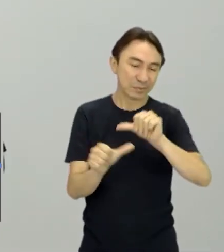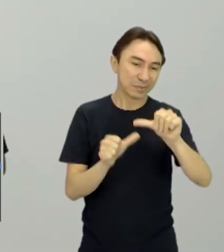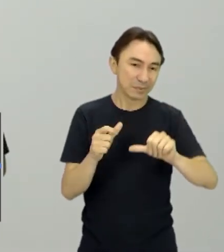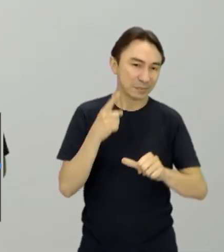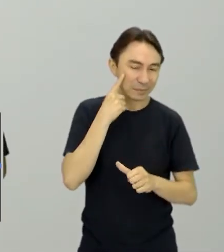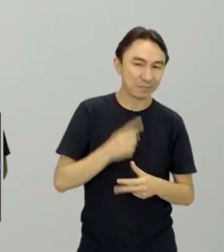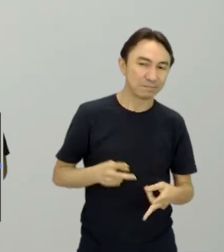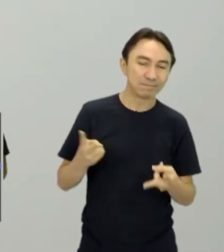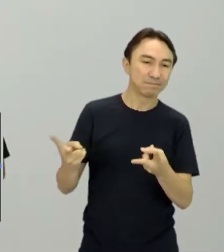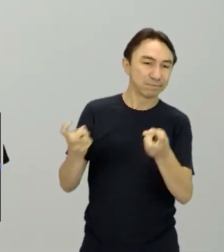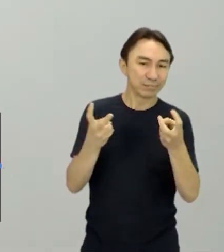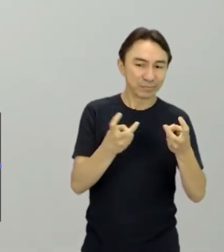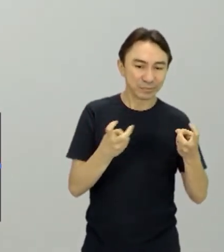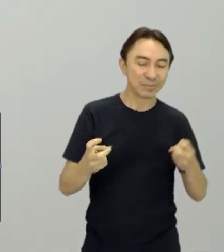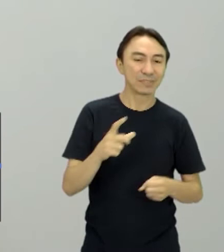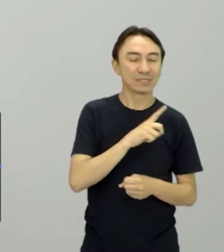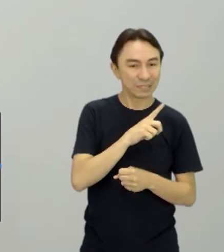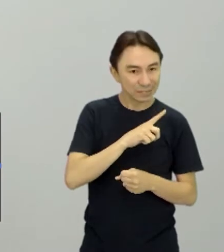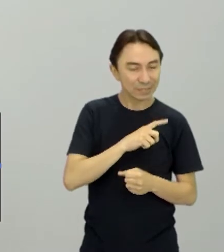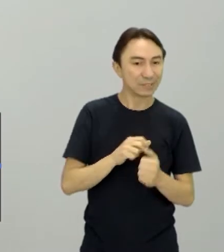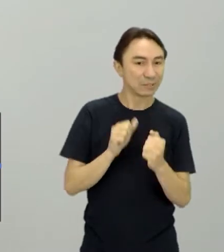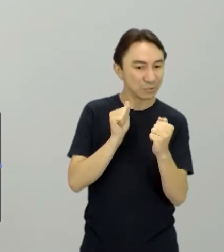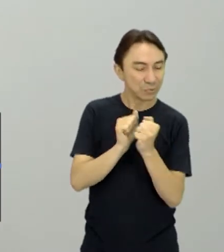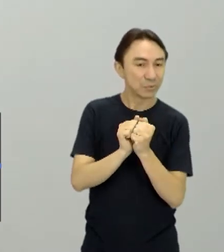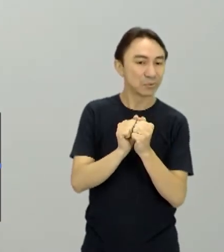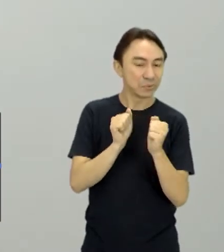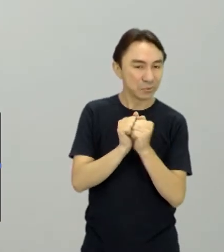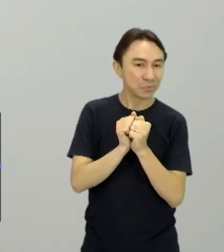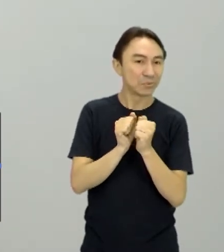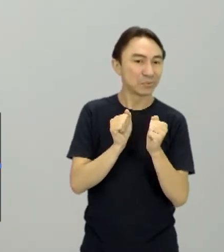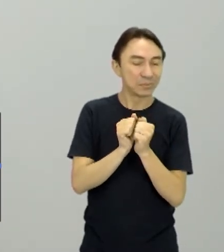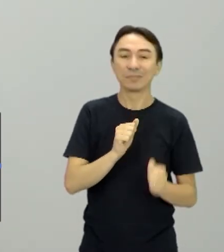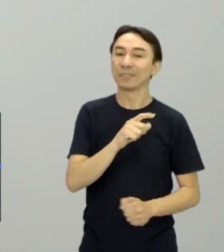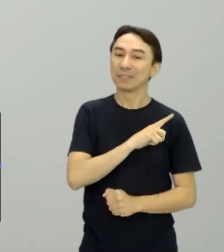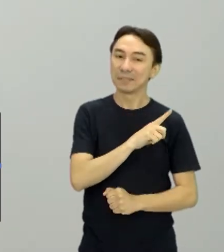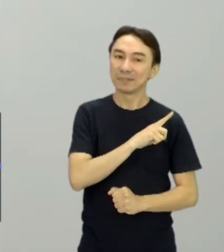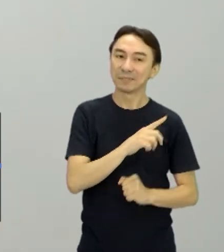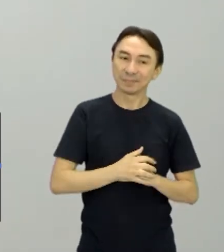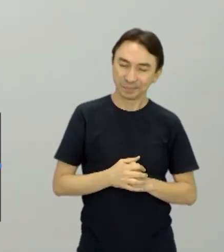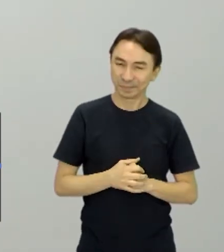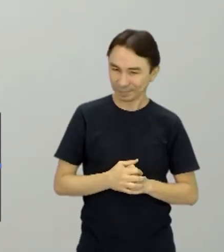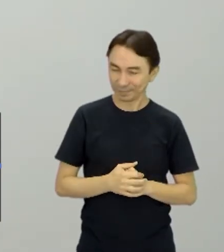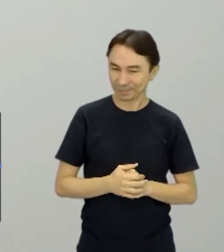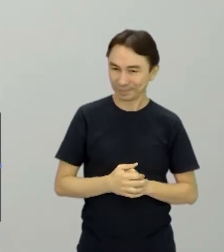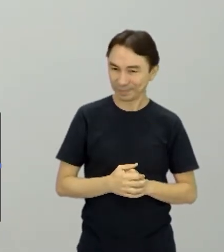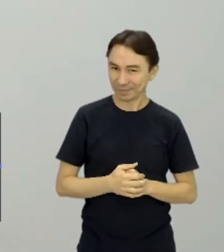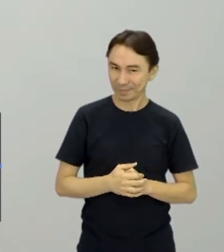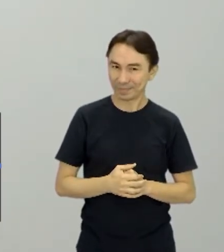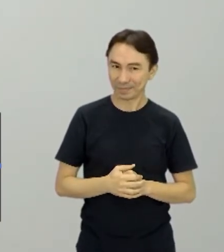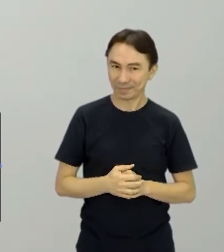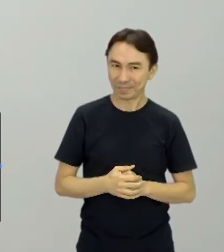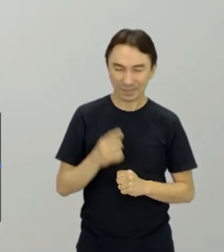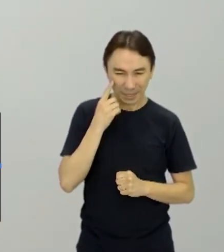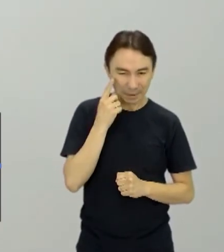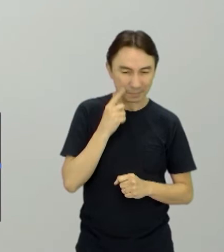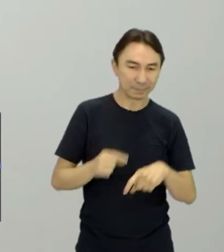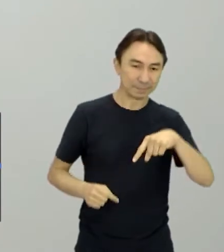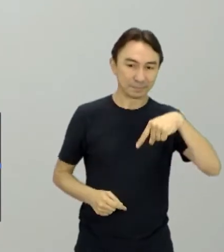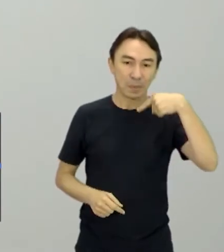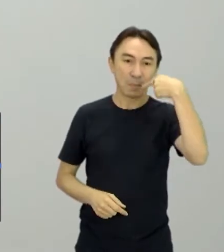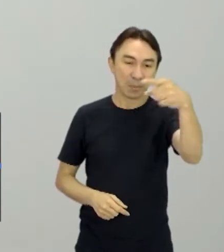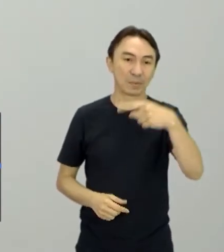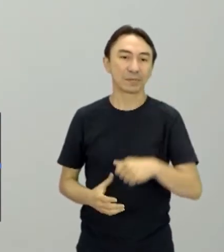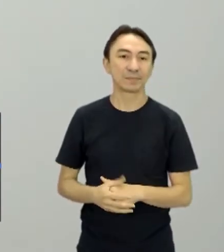pessoal tá junto, né, Edioel? Isso aí. Bom, vamos pular então esse slide